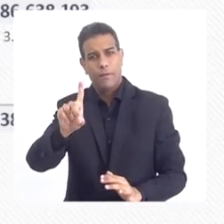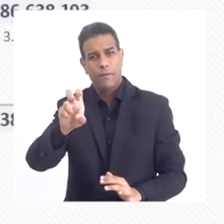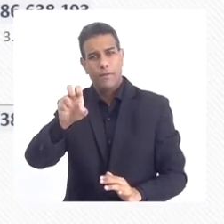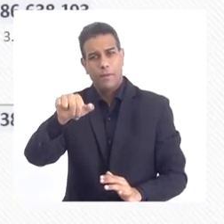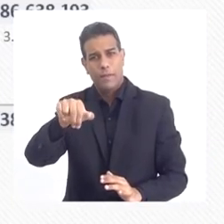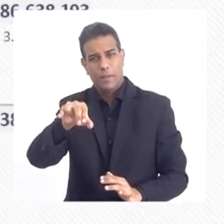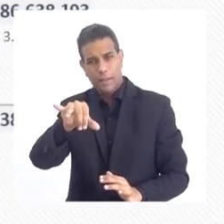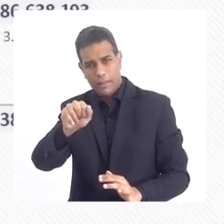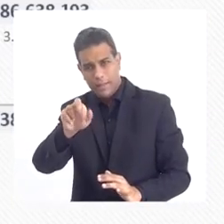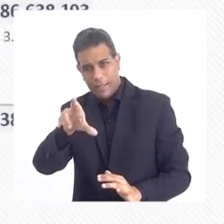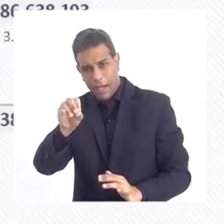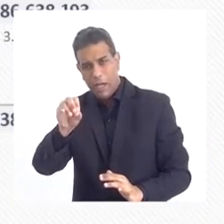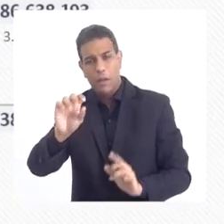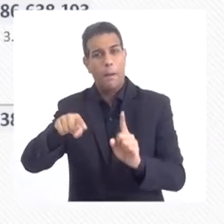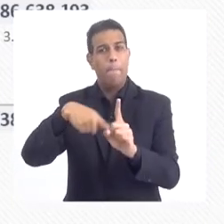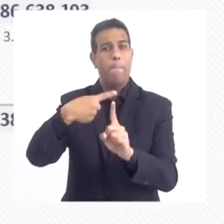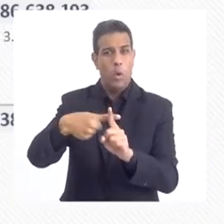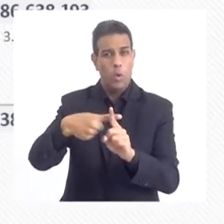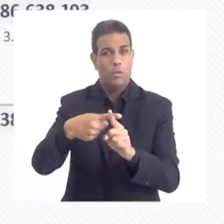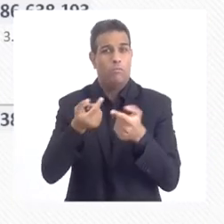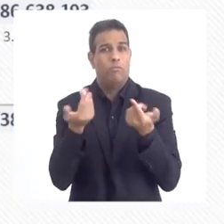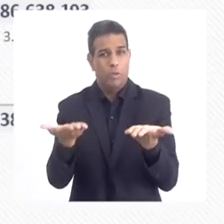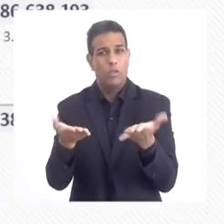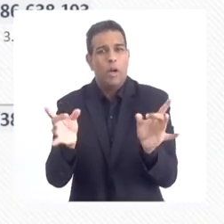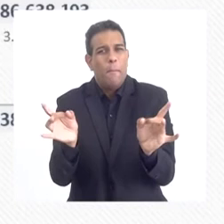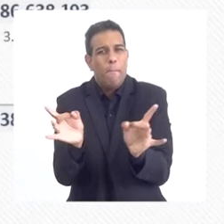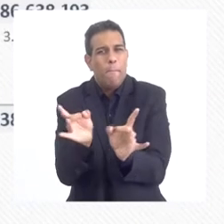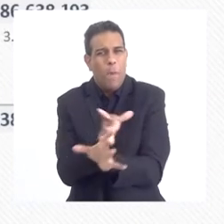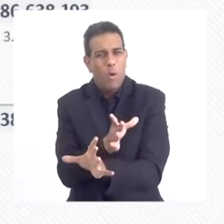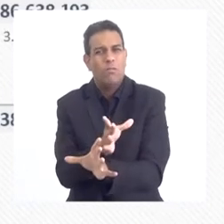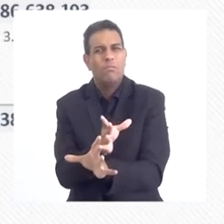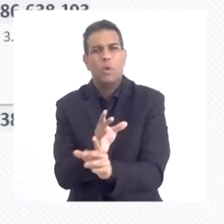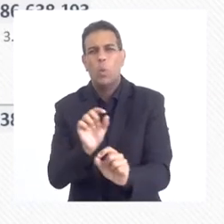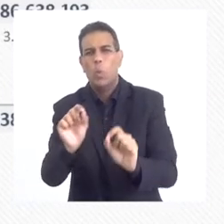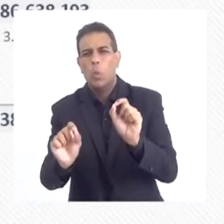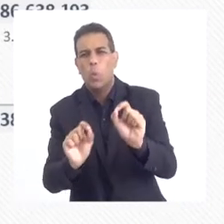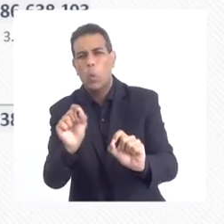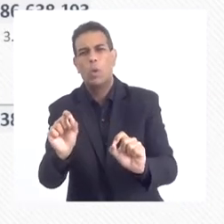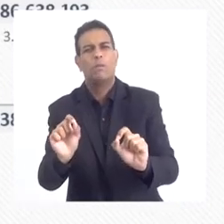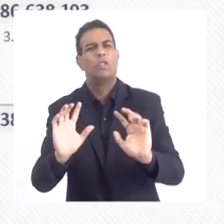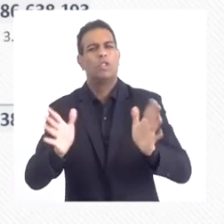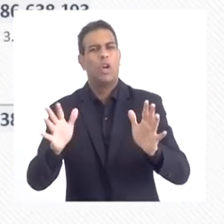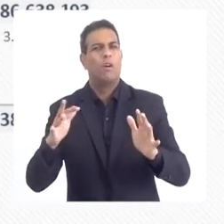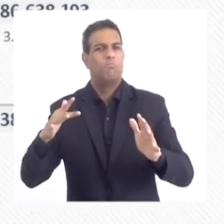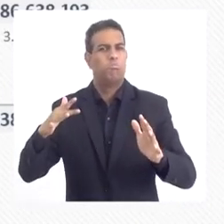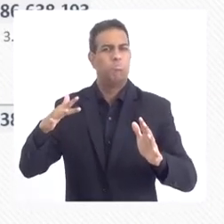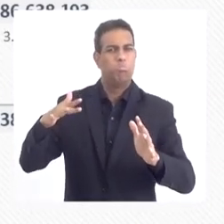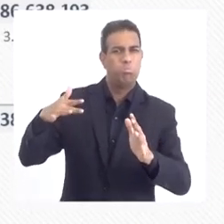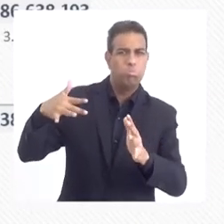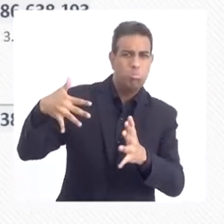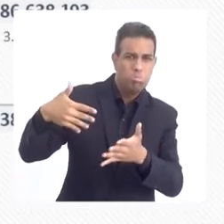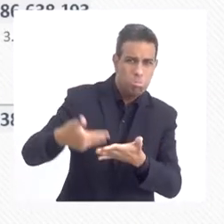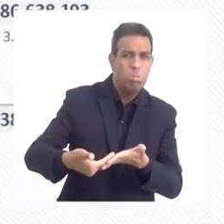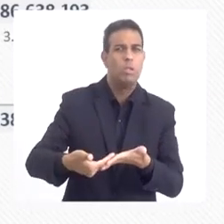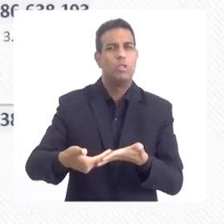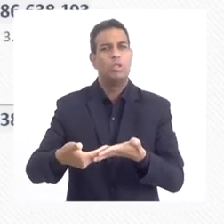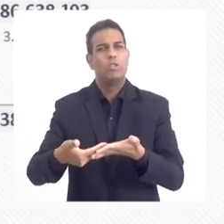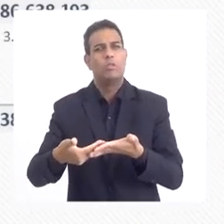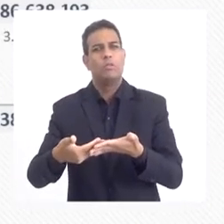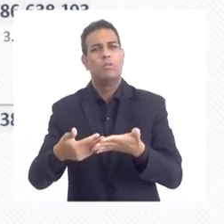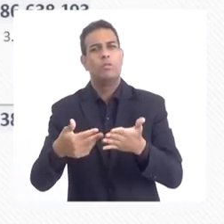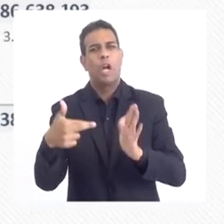de se esperar, que esse é o constituído já com todos os